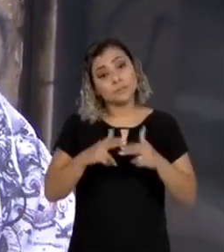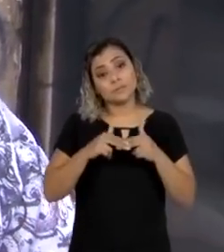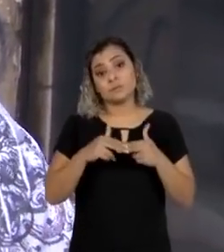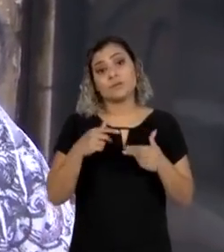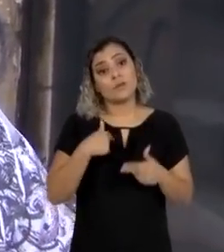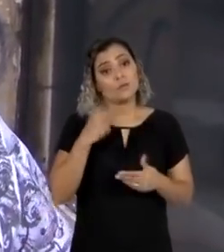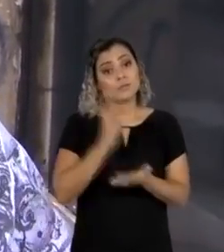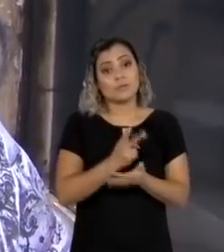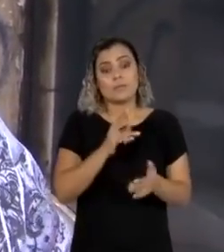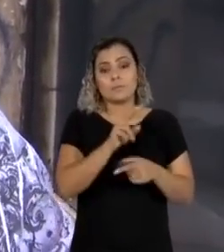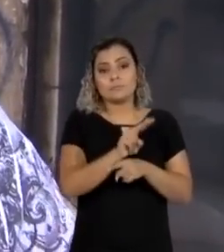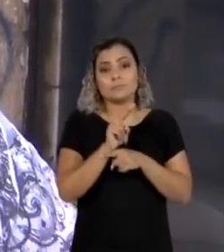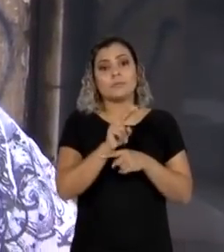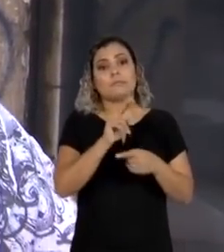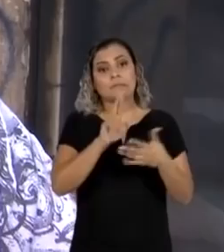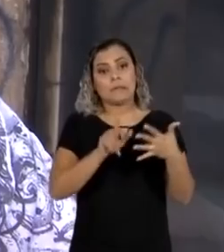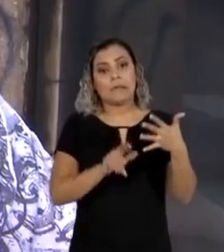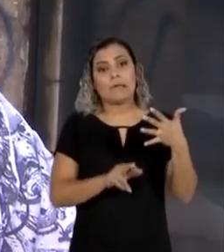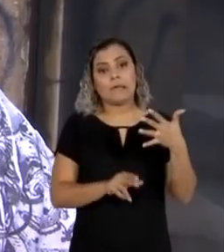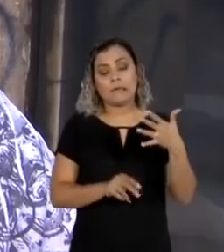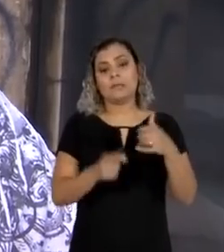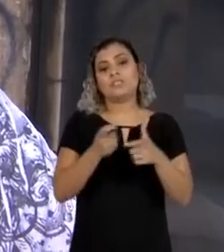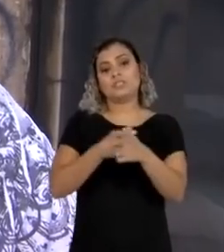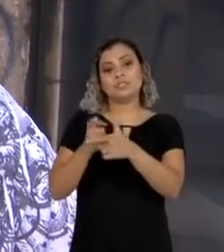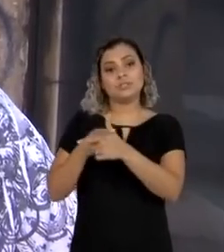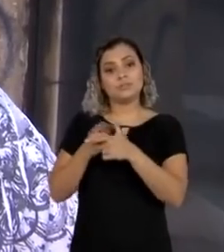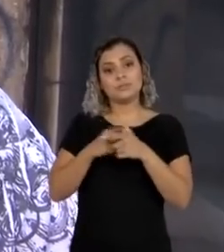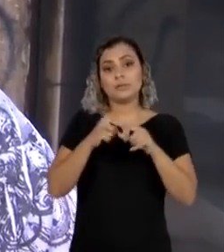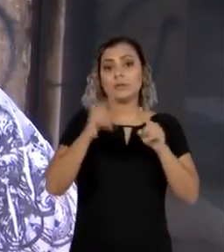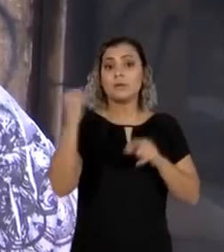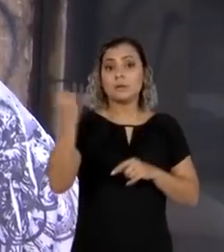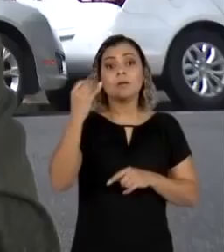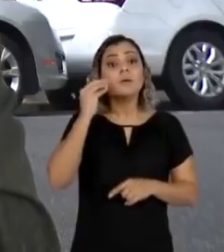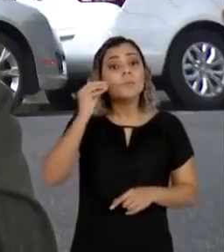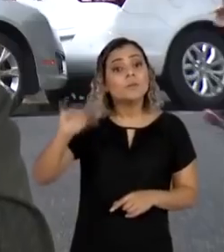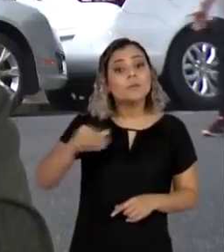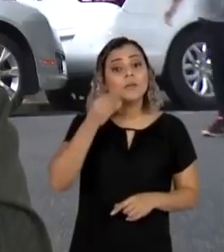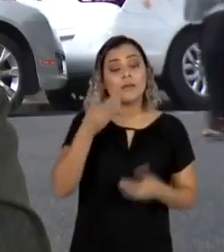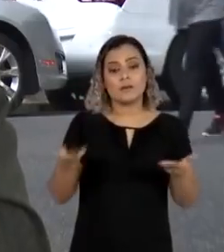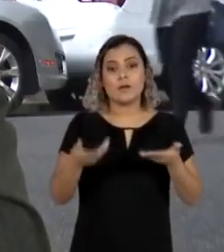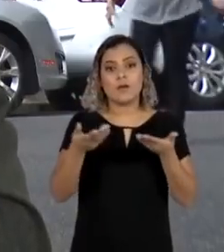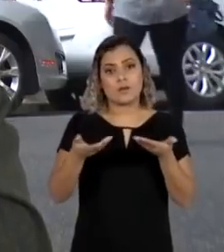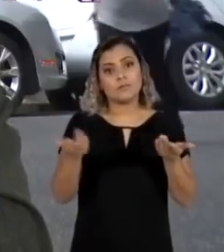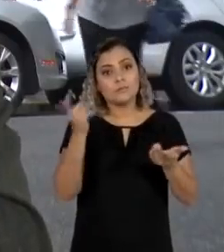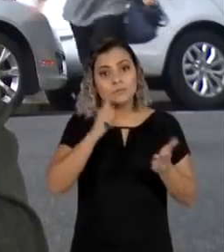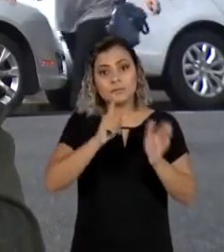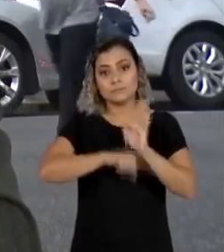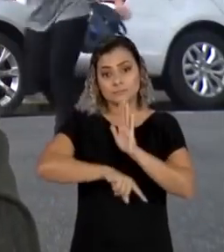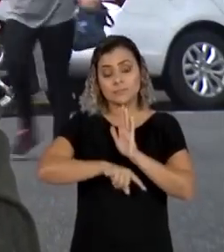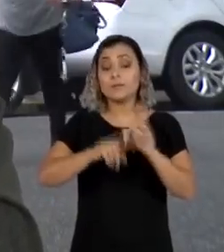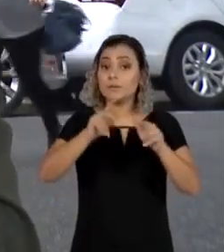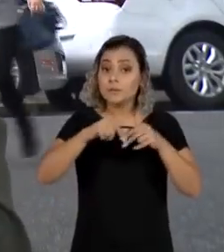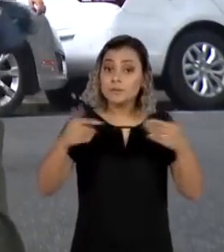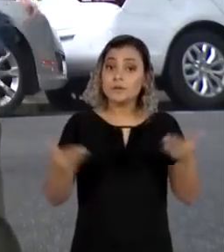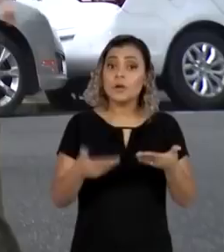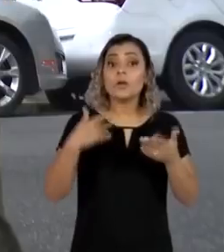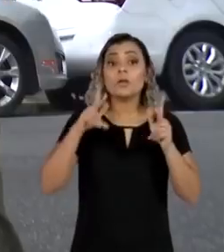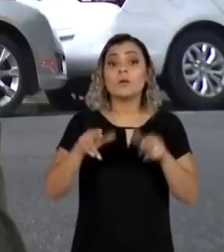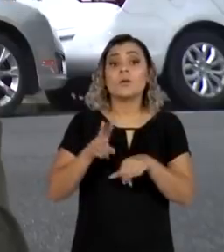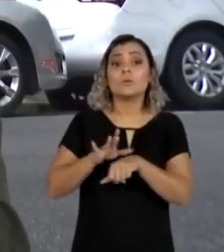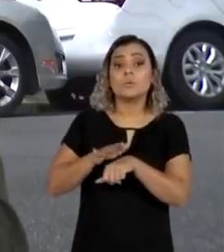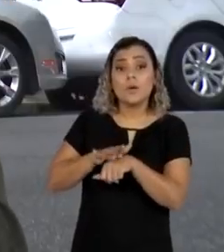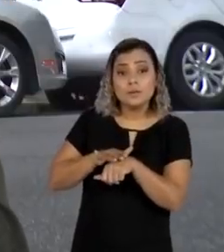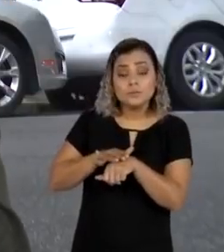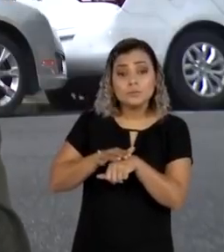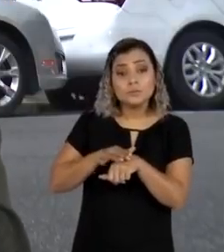ou não, a gente vai acumulando, né? Mas o importante é que está dando oportunidade agora. Quem recorre a estes mutirões faz como um doente que vem aqui a um